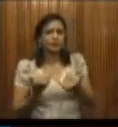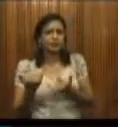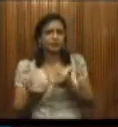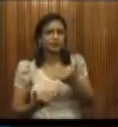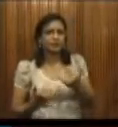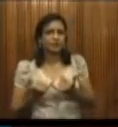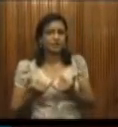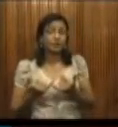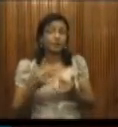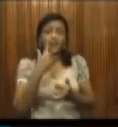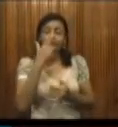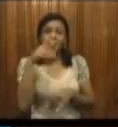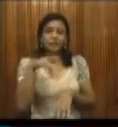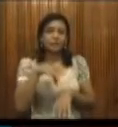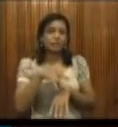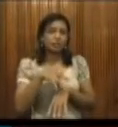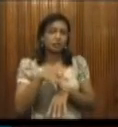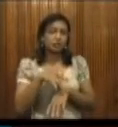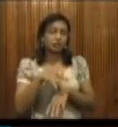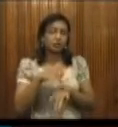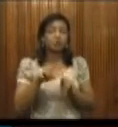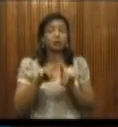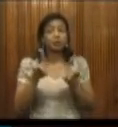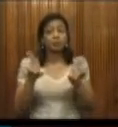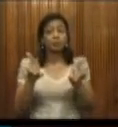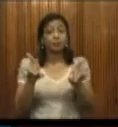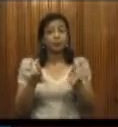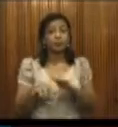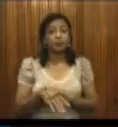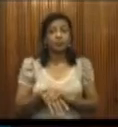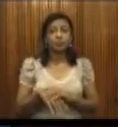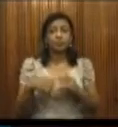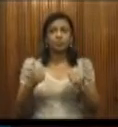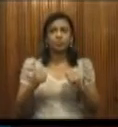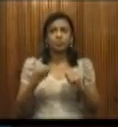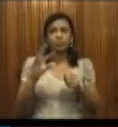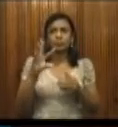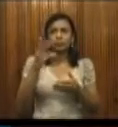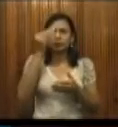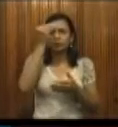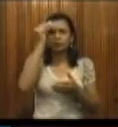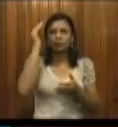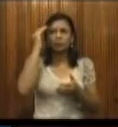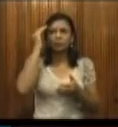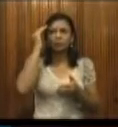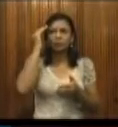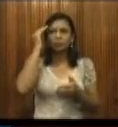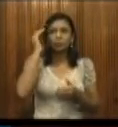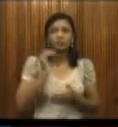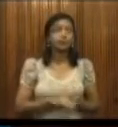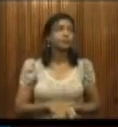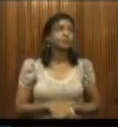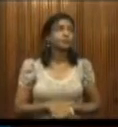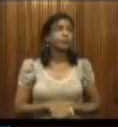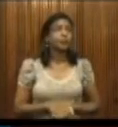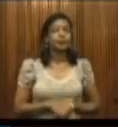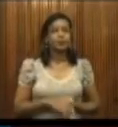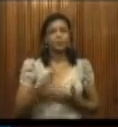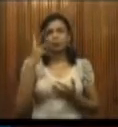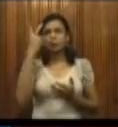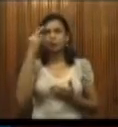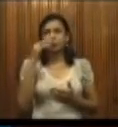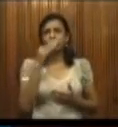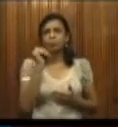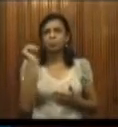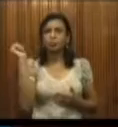ser espiritualmente nocivo. Às vezes elas fazem umas brincadeiras de, geralmente adolescentes que não têm conhecimento de Deus, elas